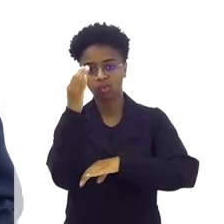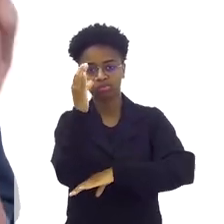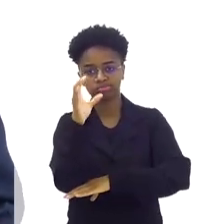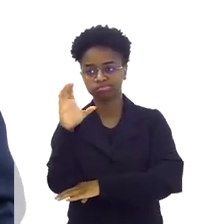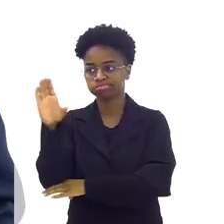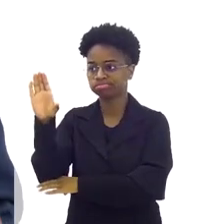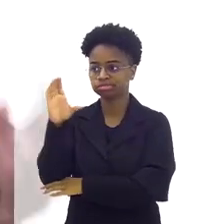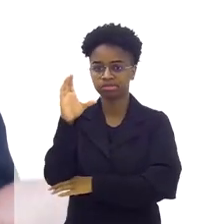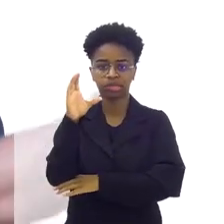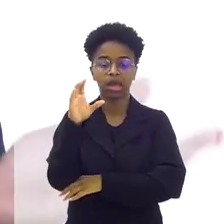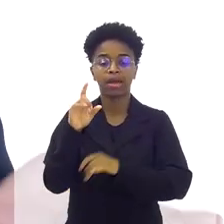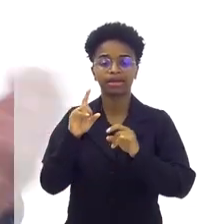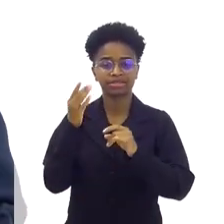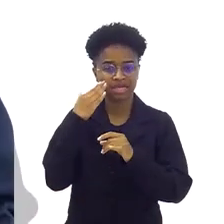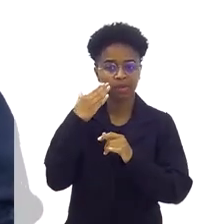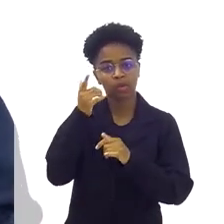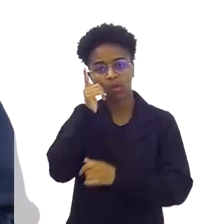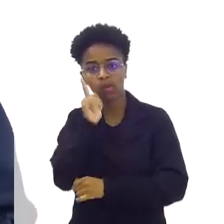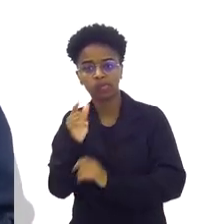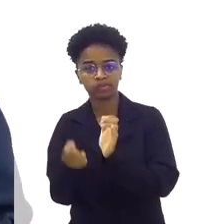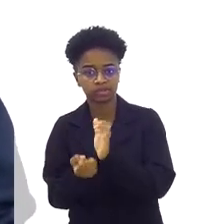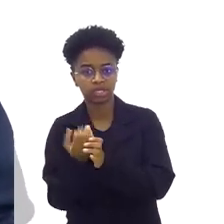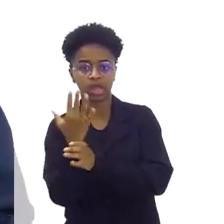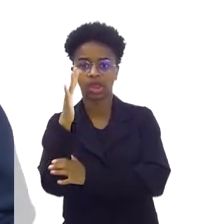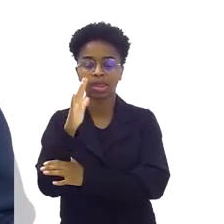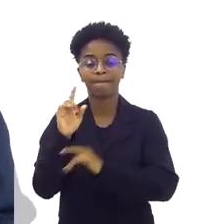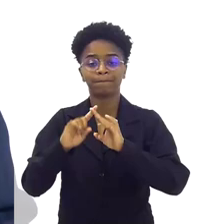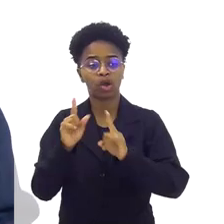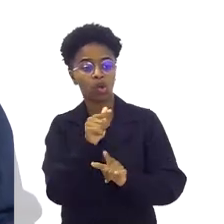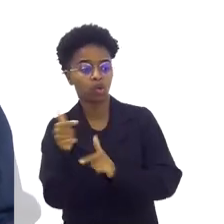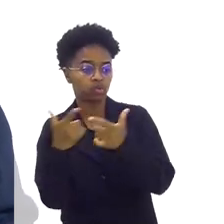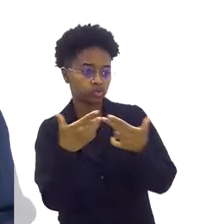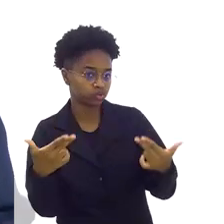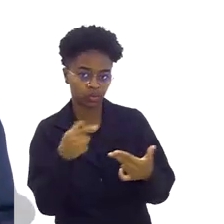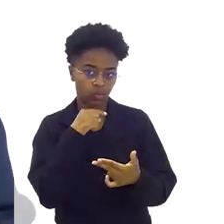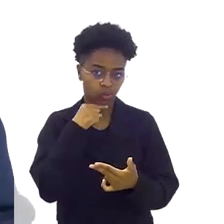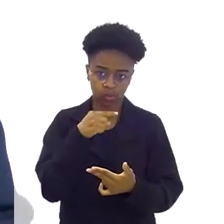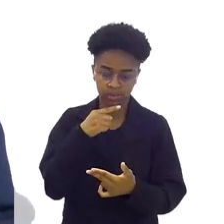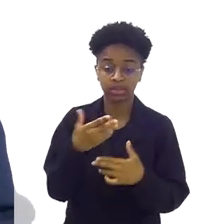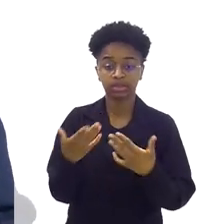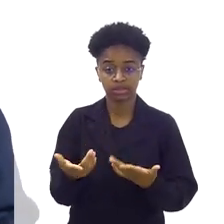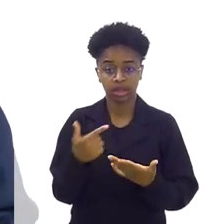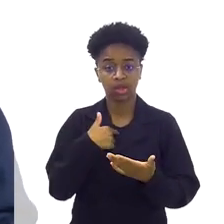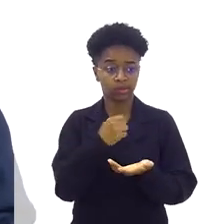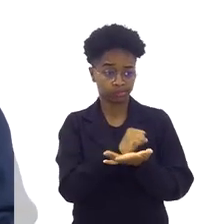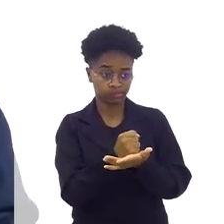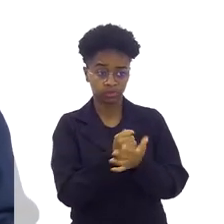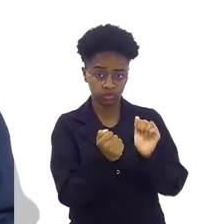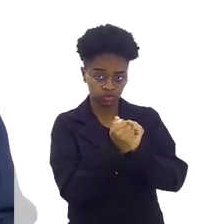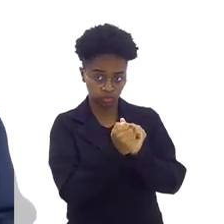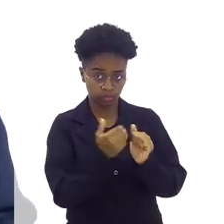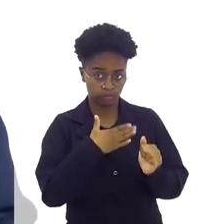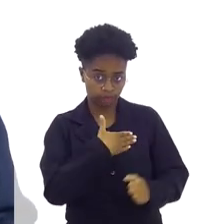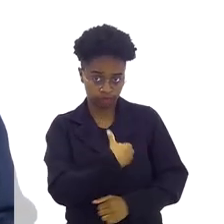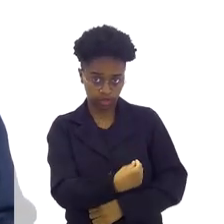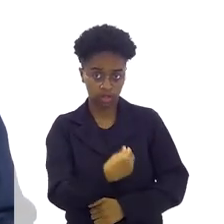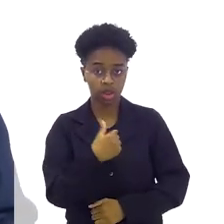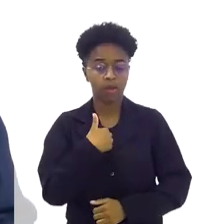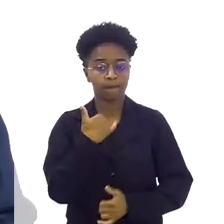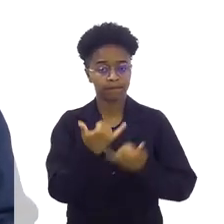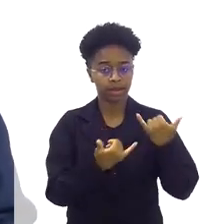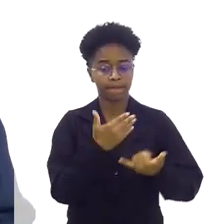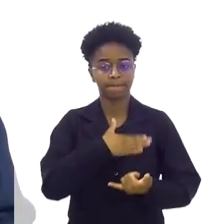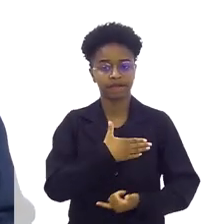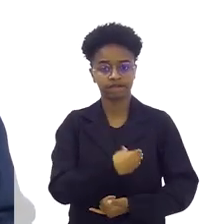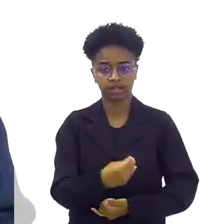ou o girassol, ele sabe que vai ficar, mas tal coisa não, ele faz isso. E aí, ao jogar com os meus filhos, por exemplo, é um jogo que permite jogar em multiplayer.